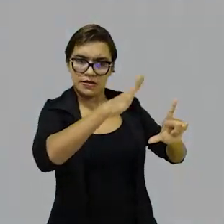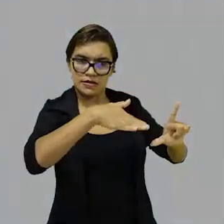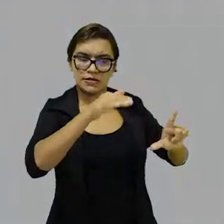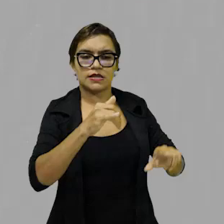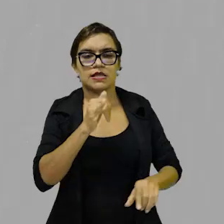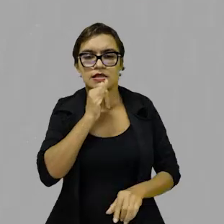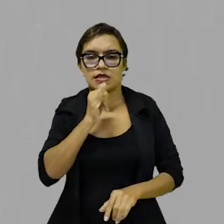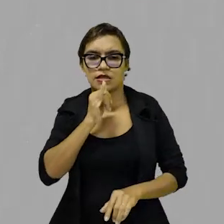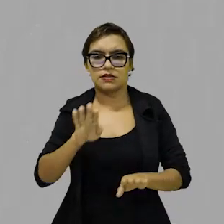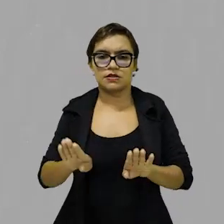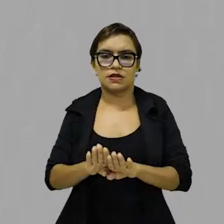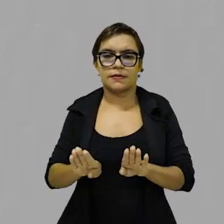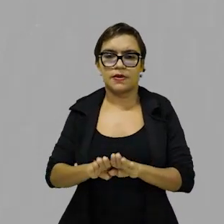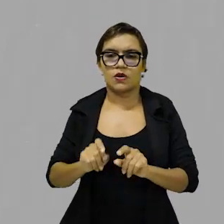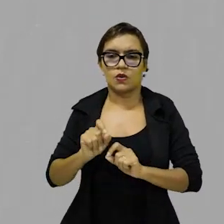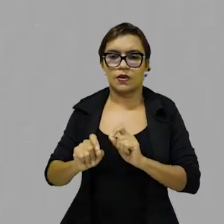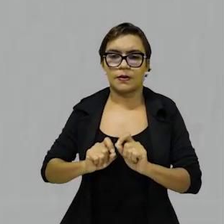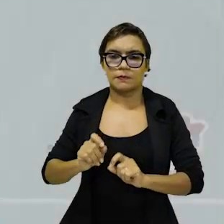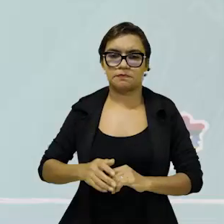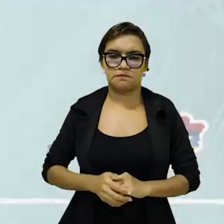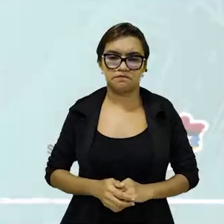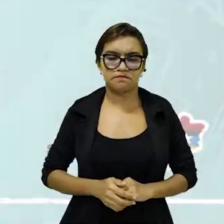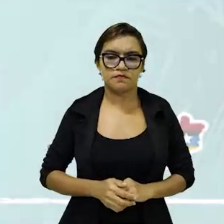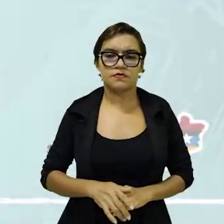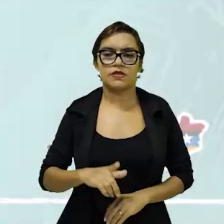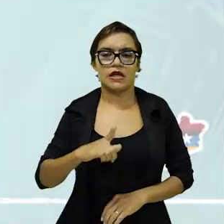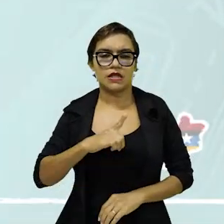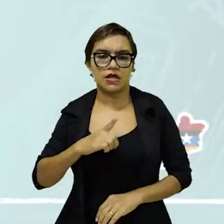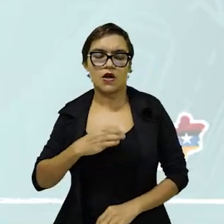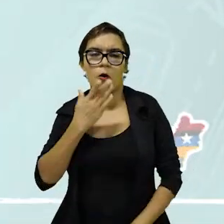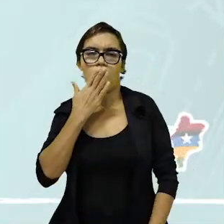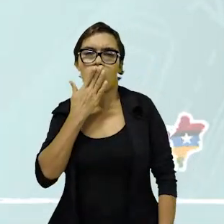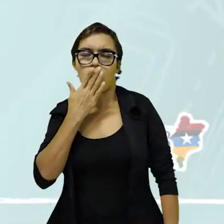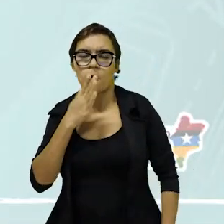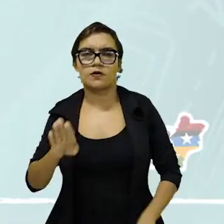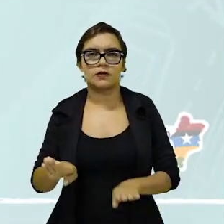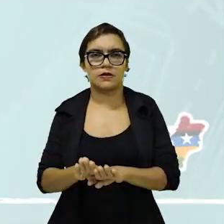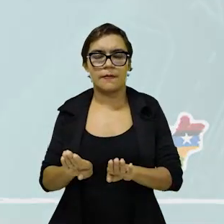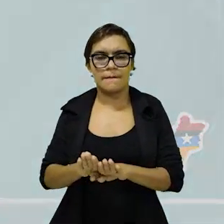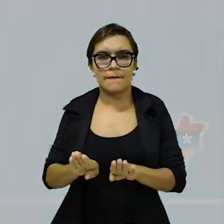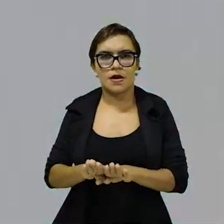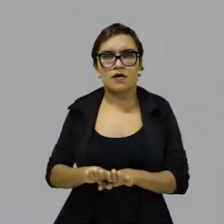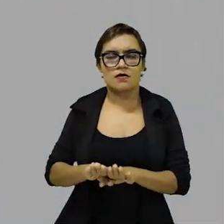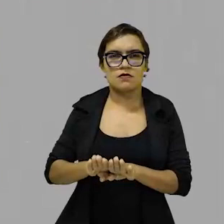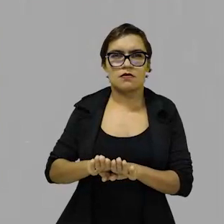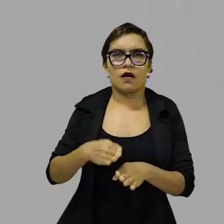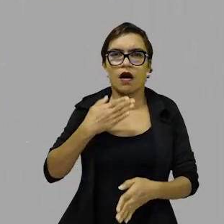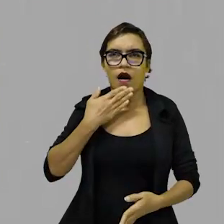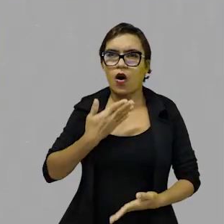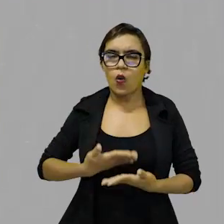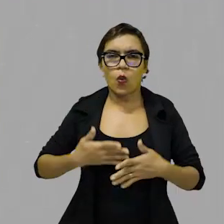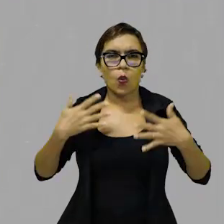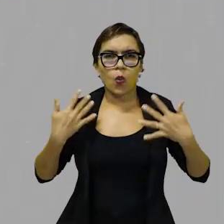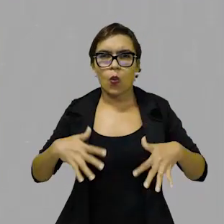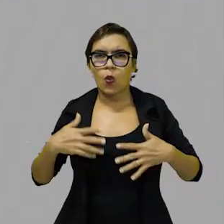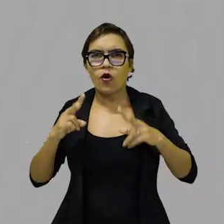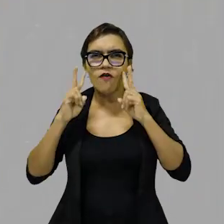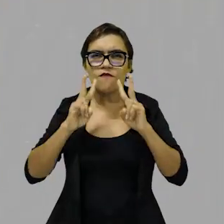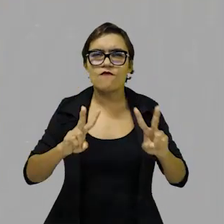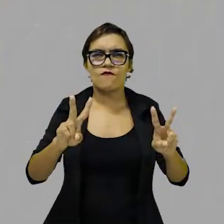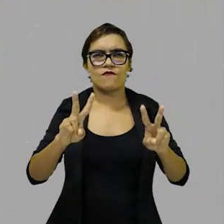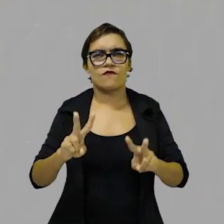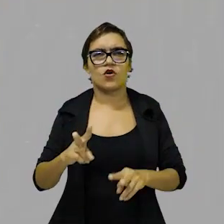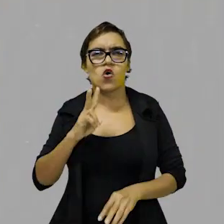inspiração do Van Gogh, trabalham com muita cor, mas também muito peso. né? O objetivo era